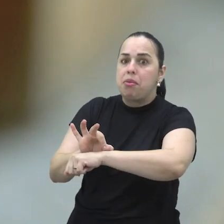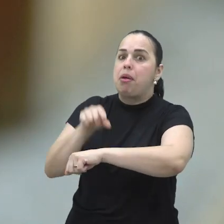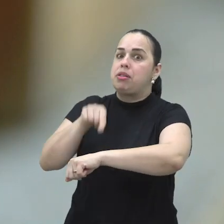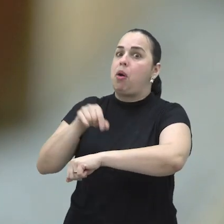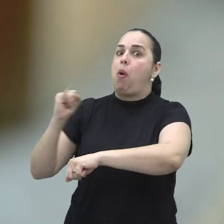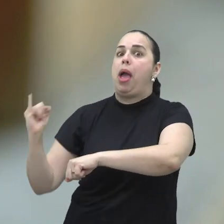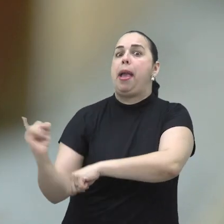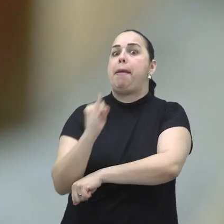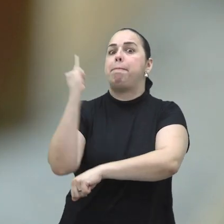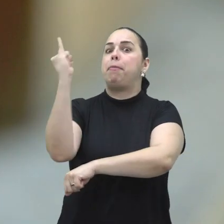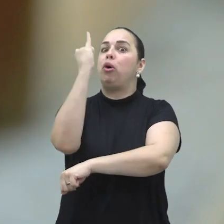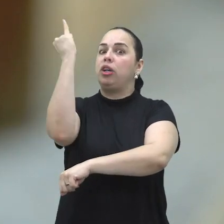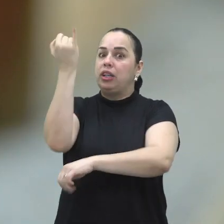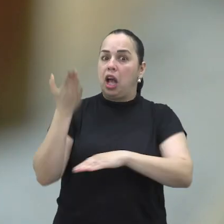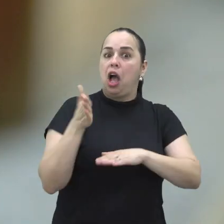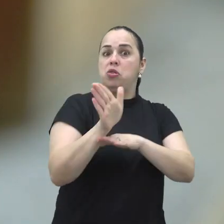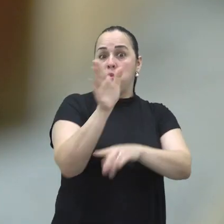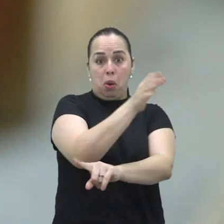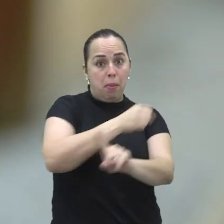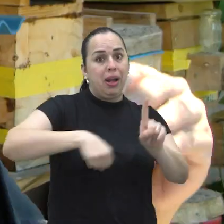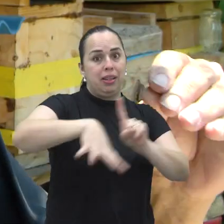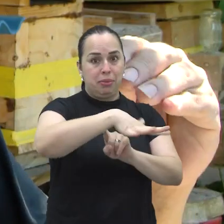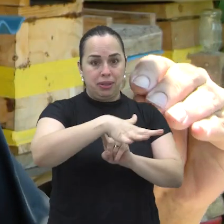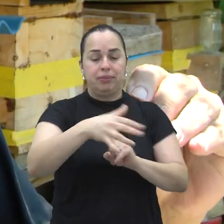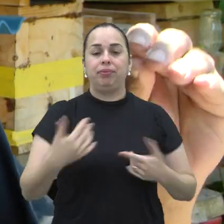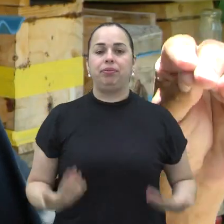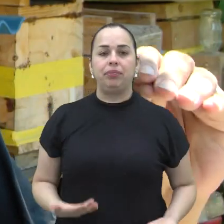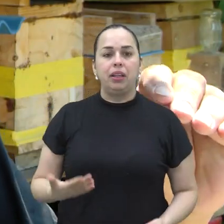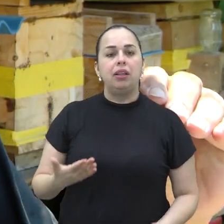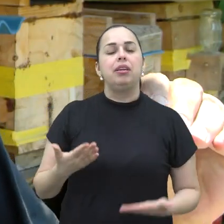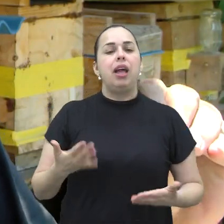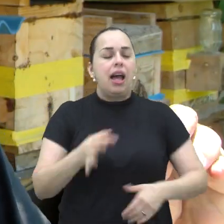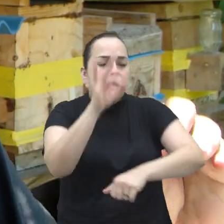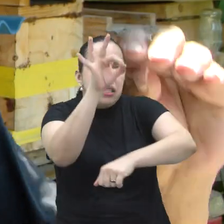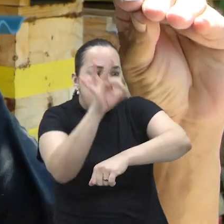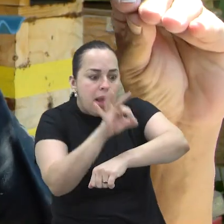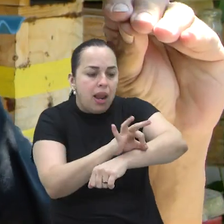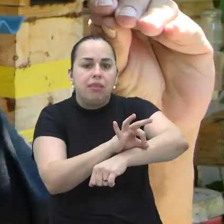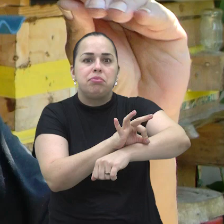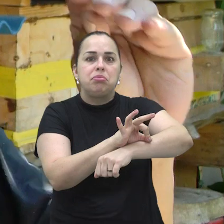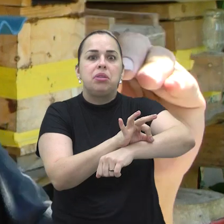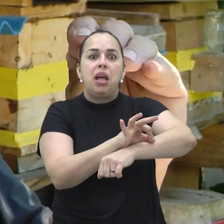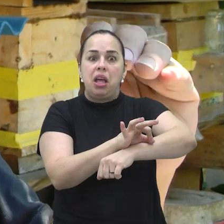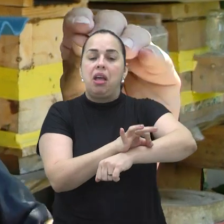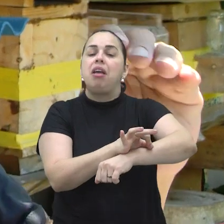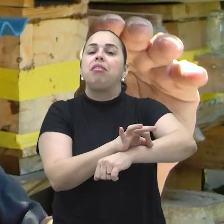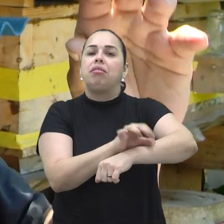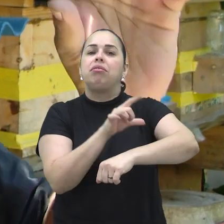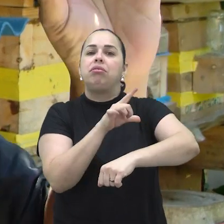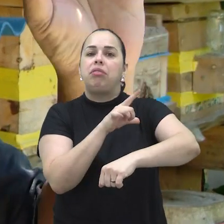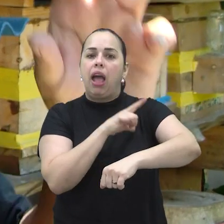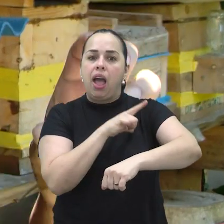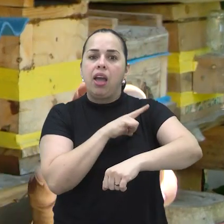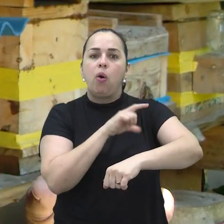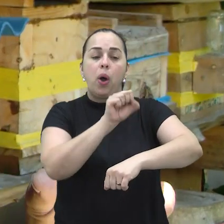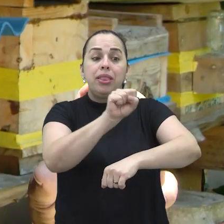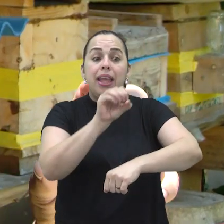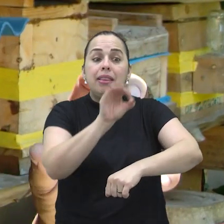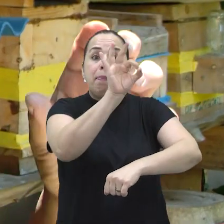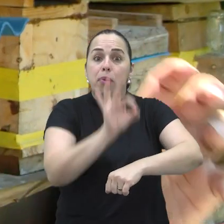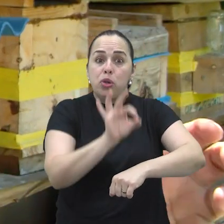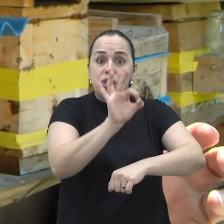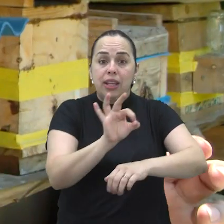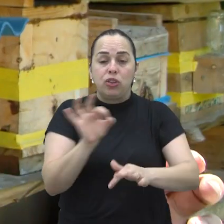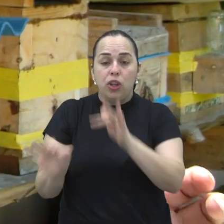são fundamentais para o meio ambiente. Essas abelhas são responsáveis ali por 80% de todo o trabalho